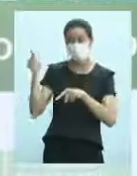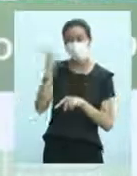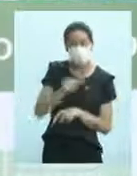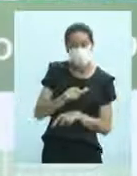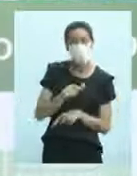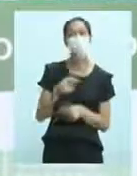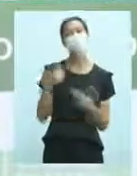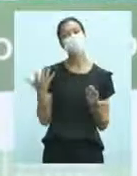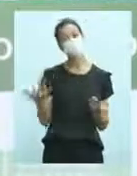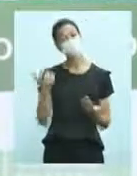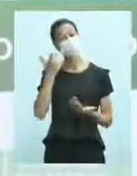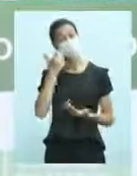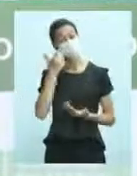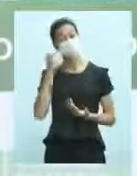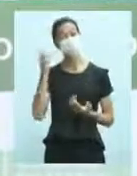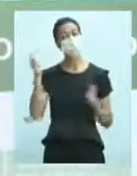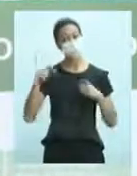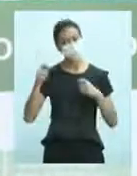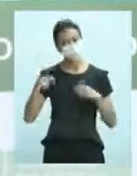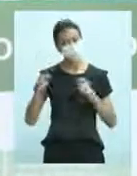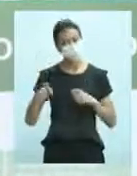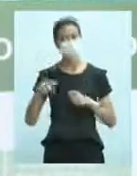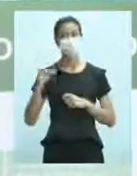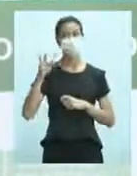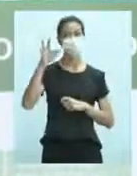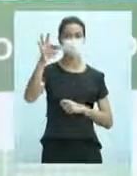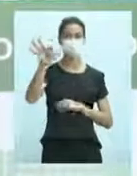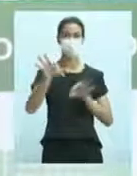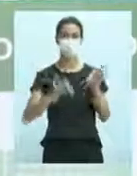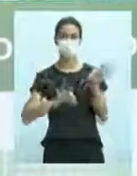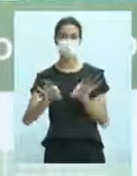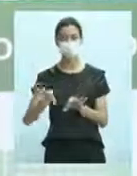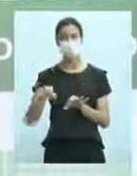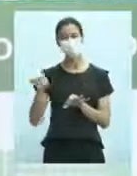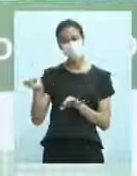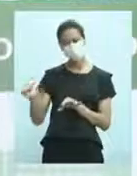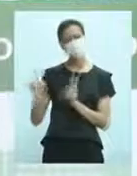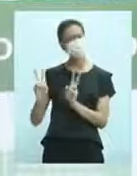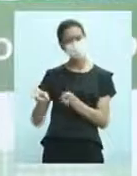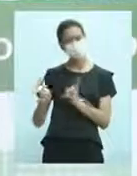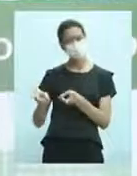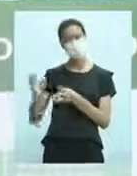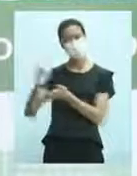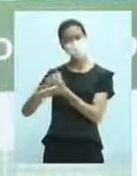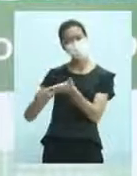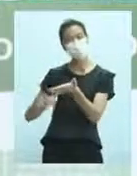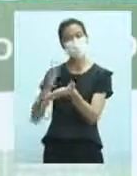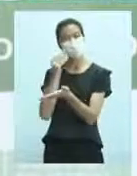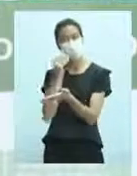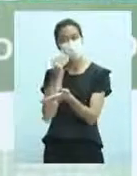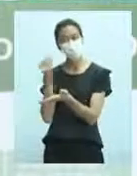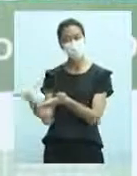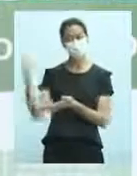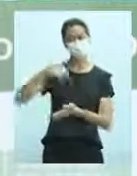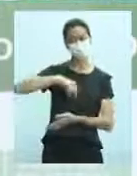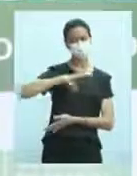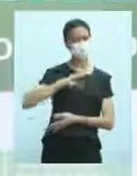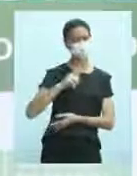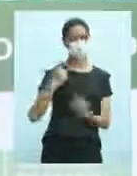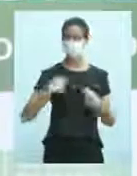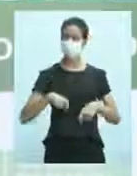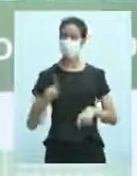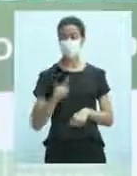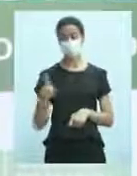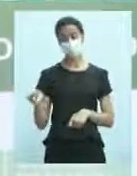possa disponibilizadas para que nós possamos fazer lá em dourados mesmo a leitura desses pé